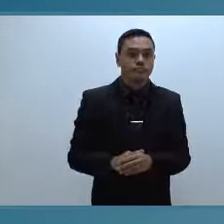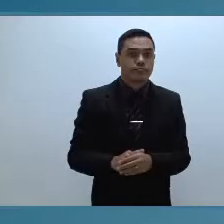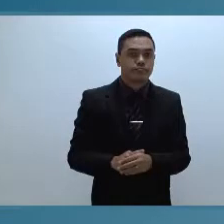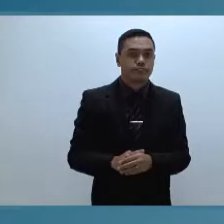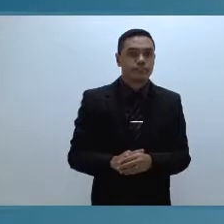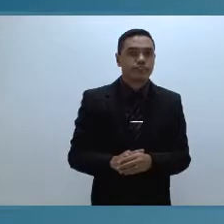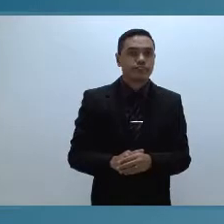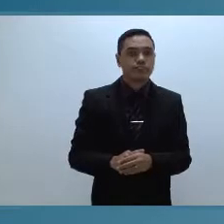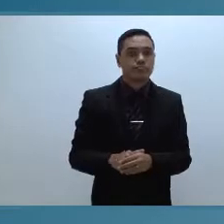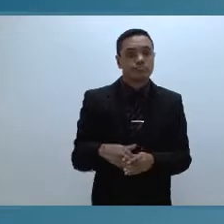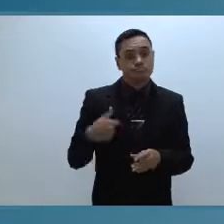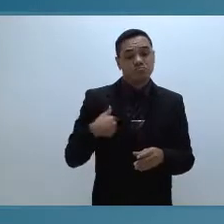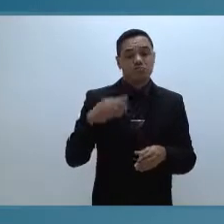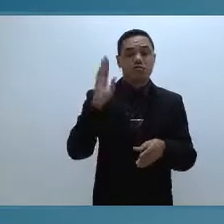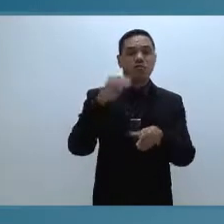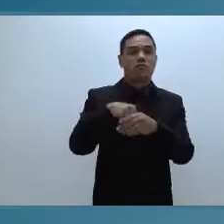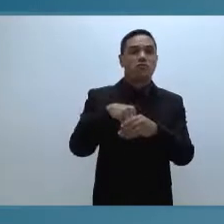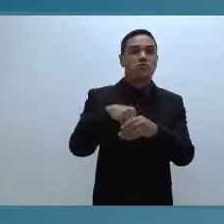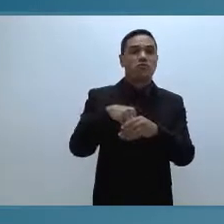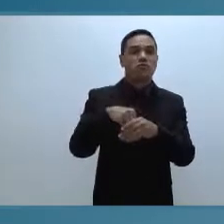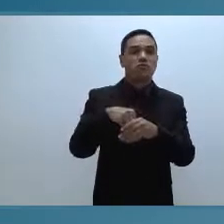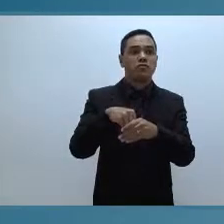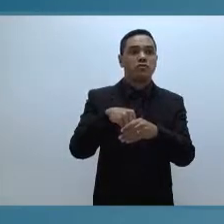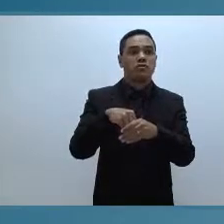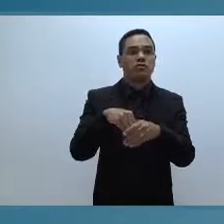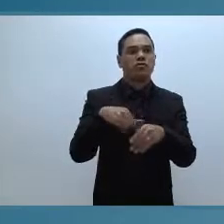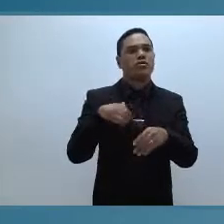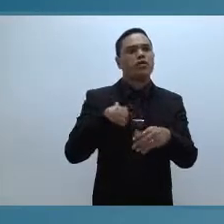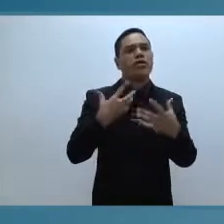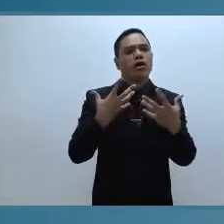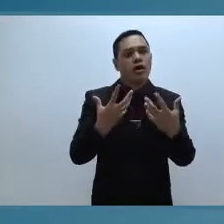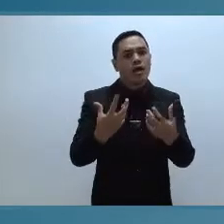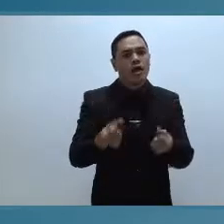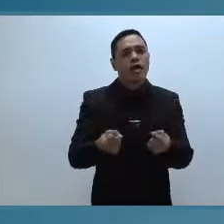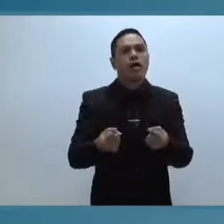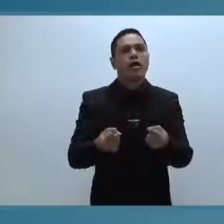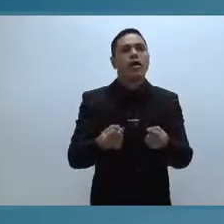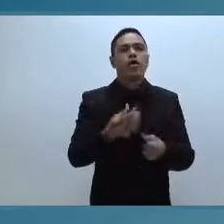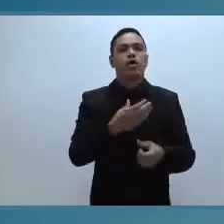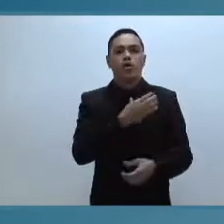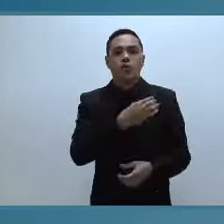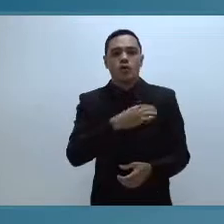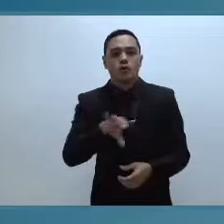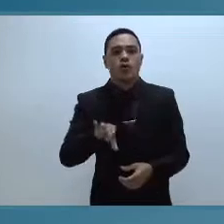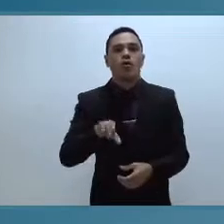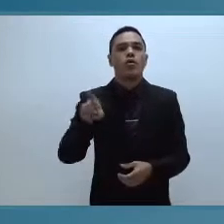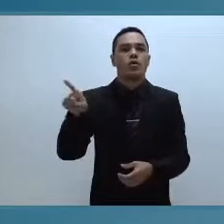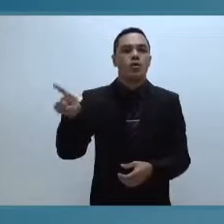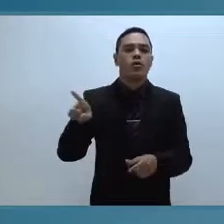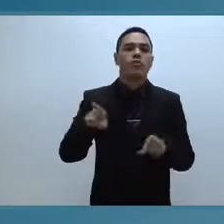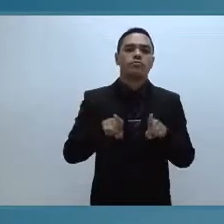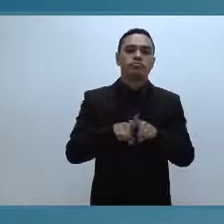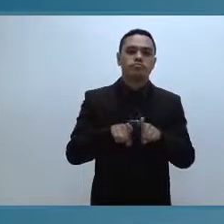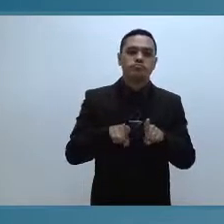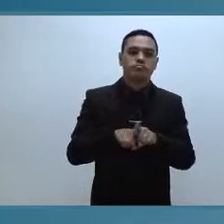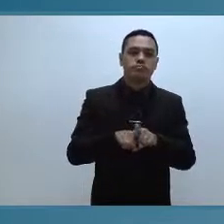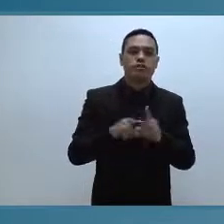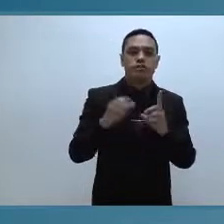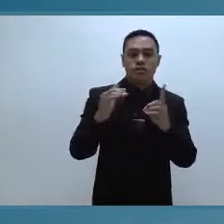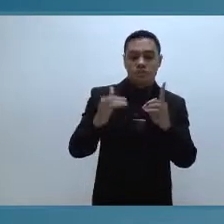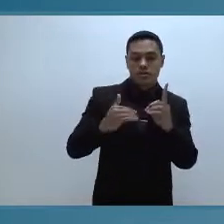Vou adiantar meu voto dizendo que eu vou concordar com a corregedora e com o desembargador